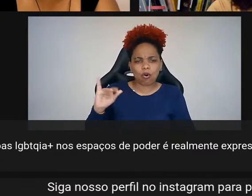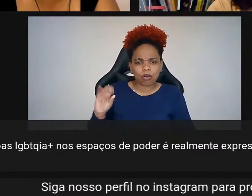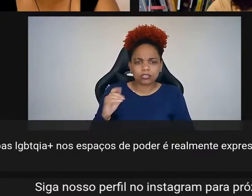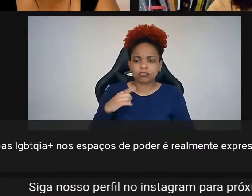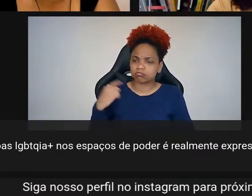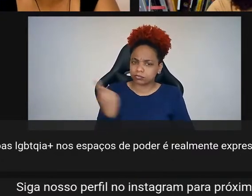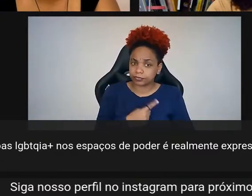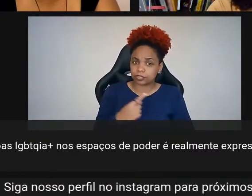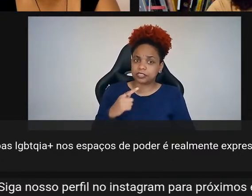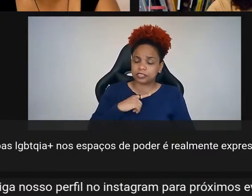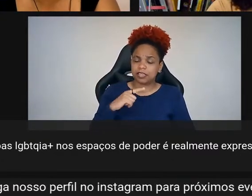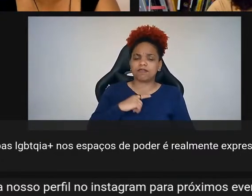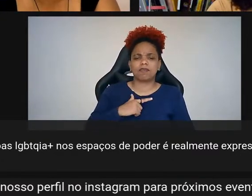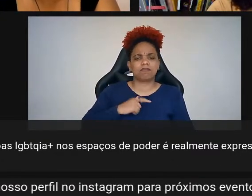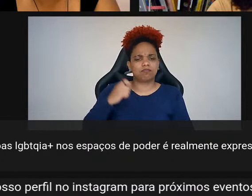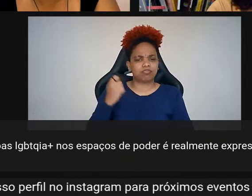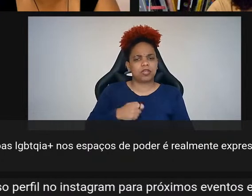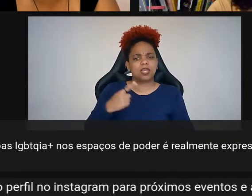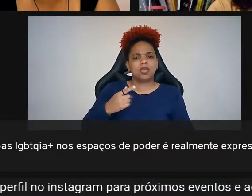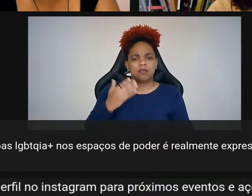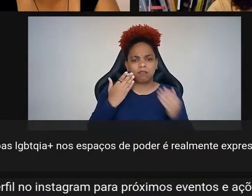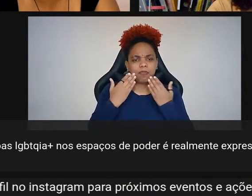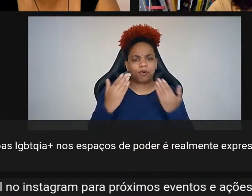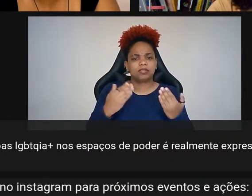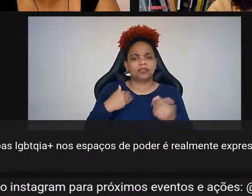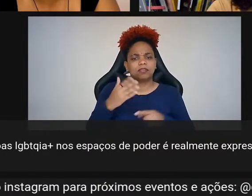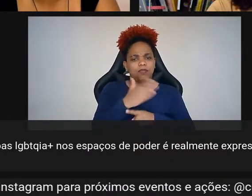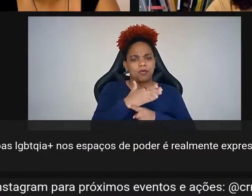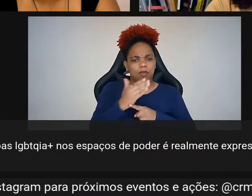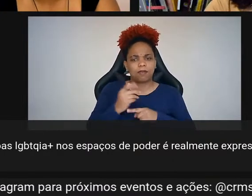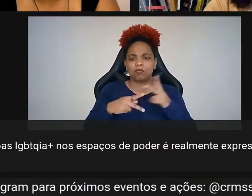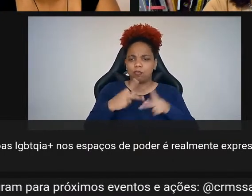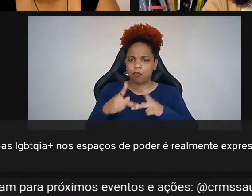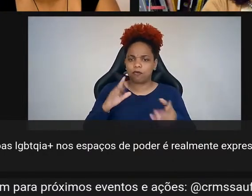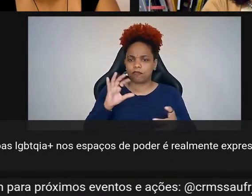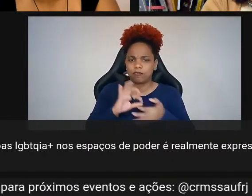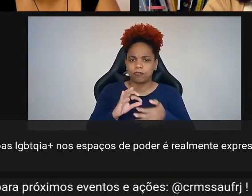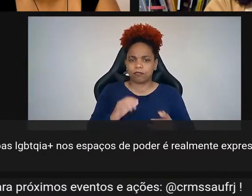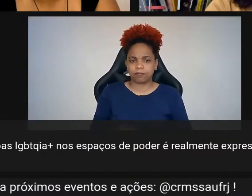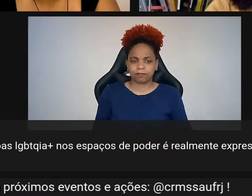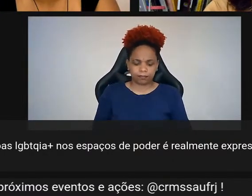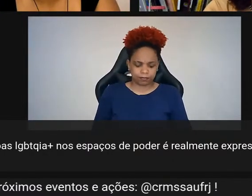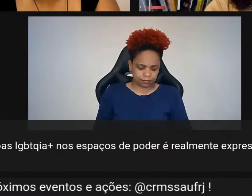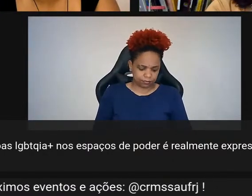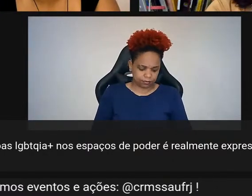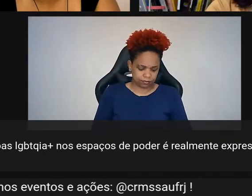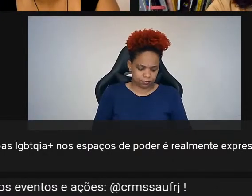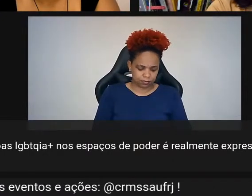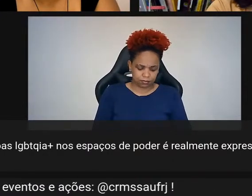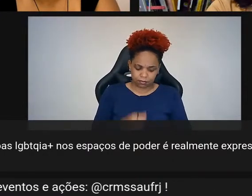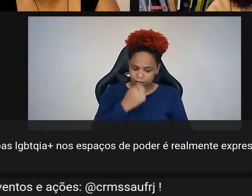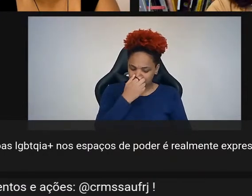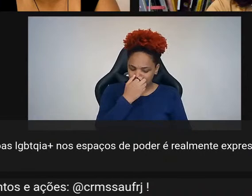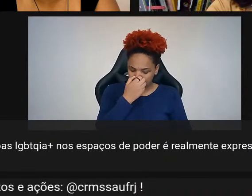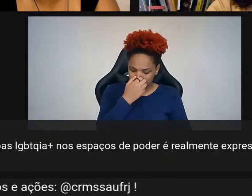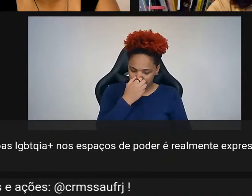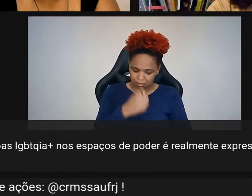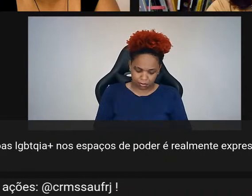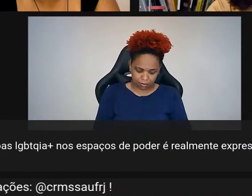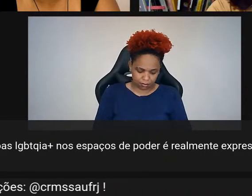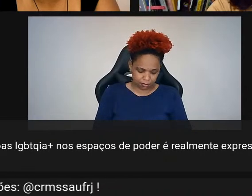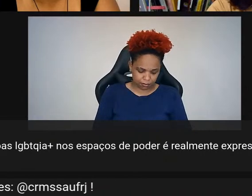as nossas bandeiras e com toda a radicalidade popular. É, e normalmente